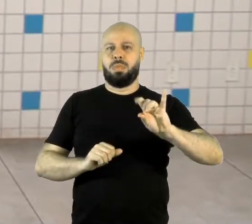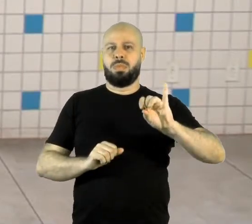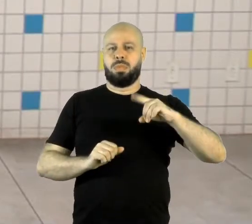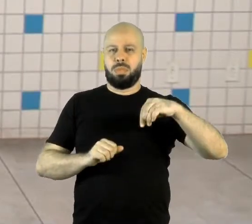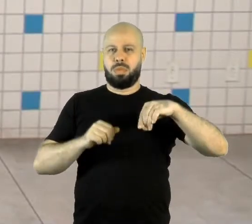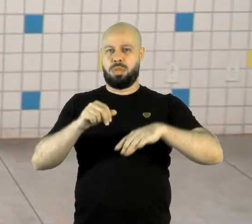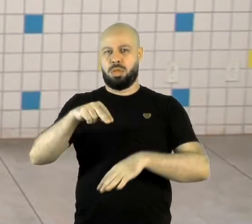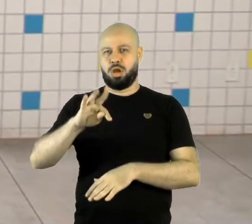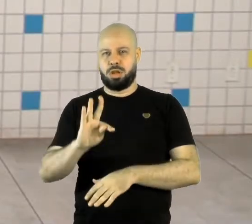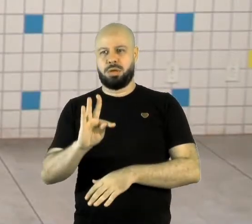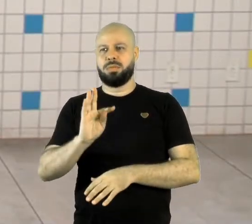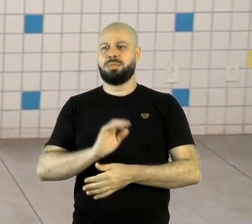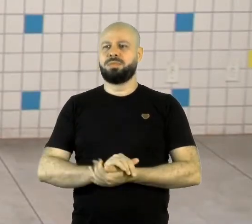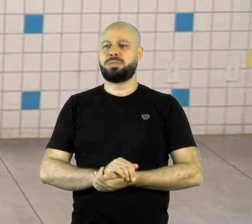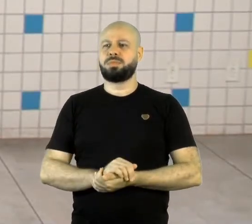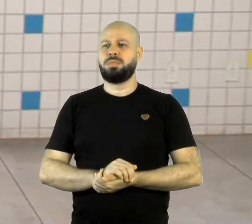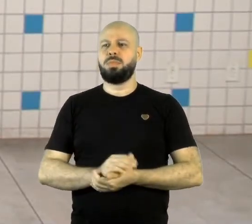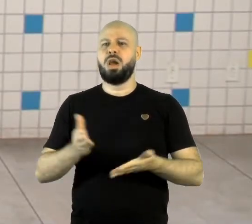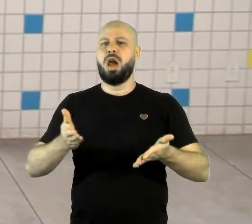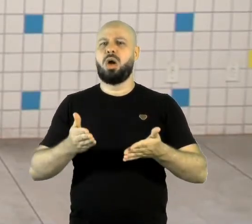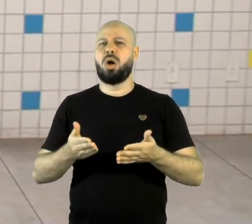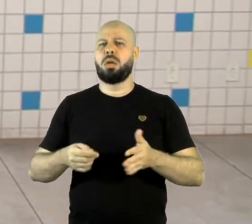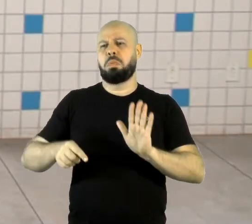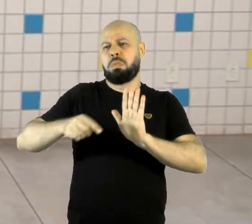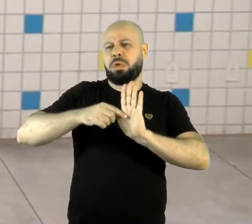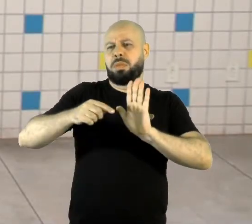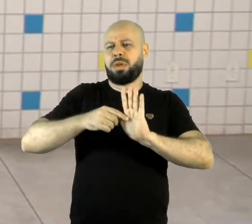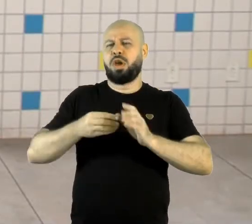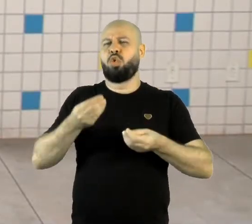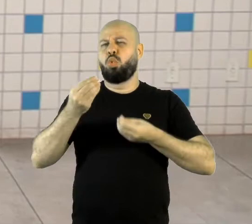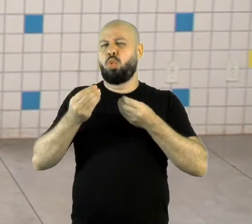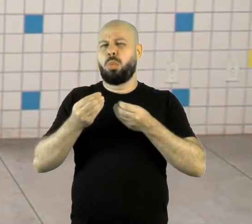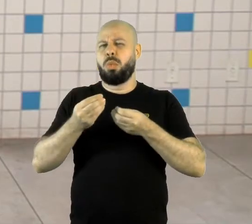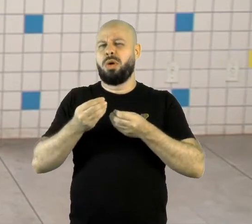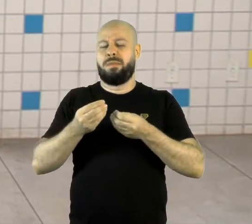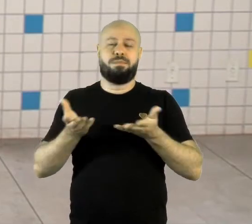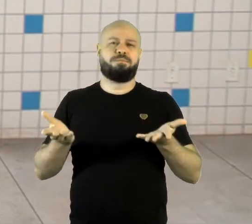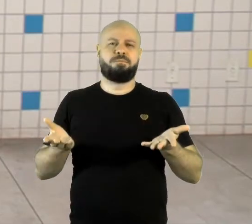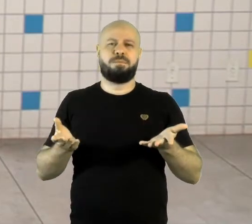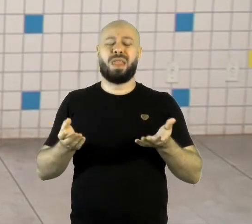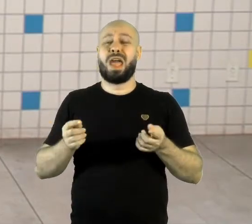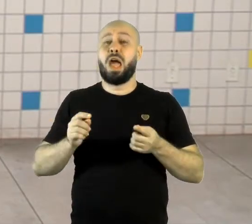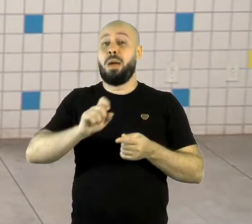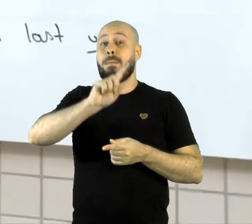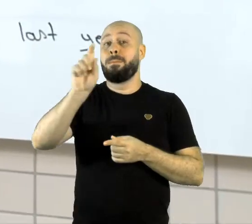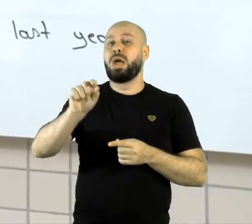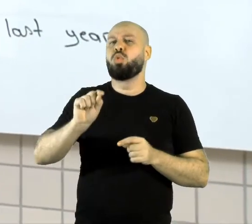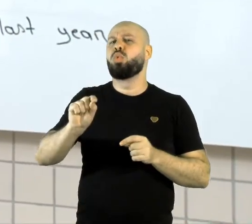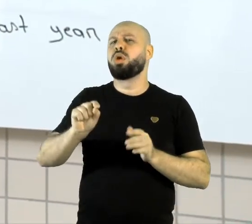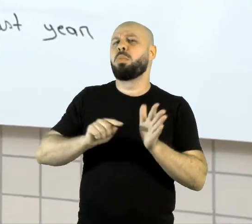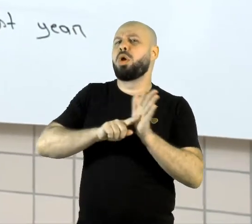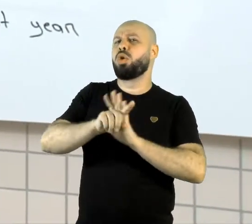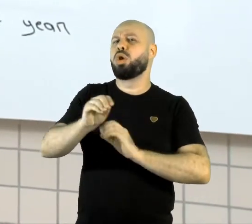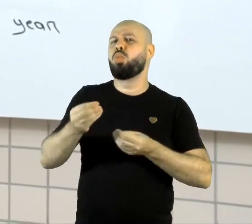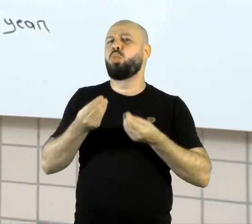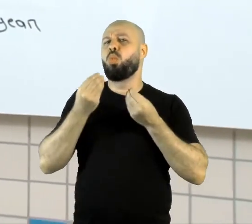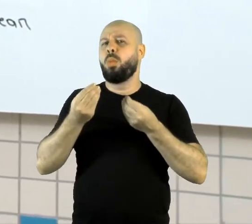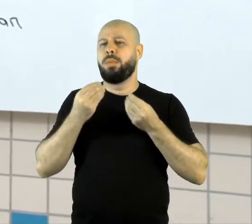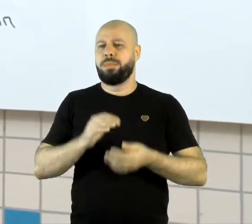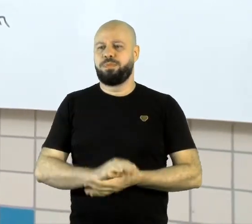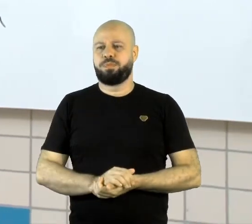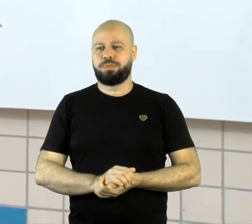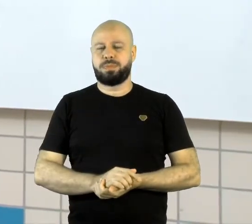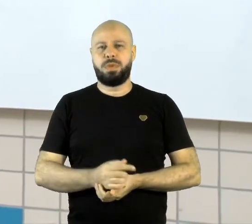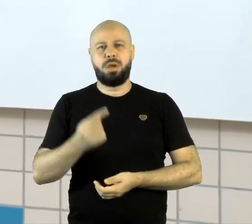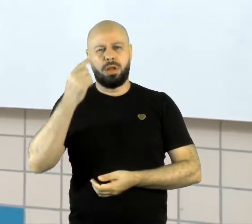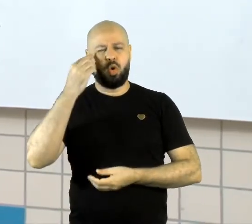então, aqui ó, do simple past, só que na forma interrogativa, ok? Vamos entender então como